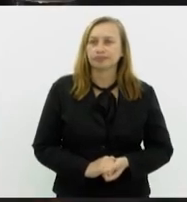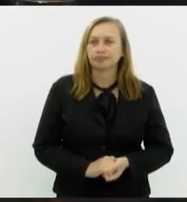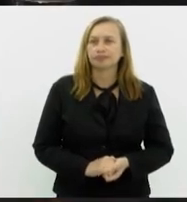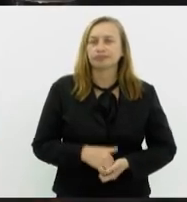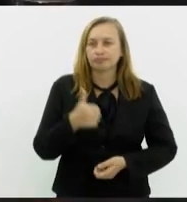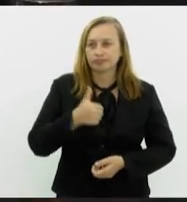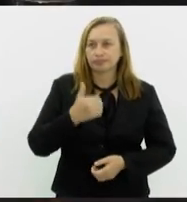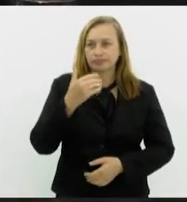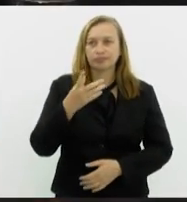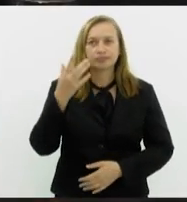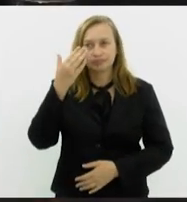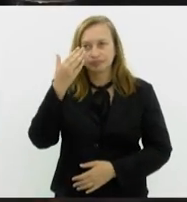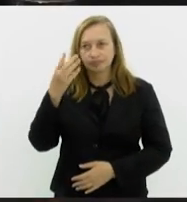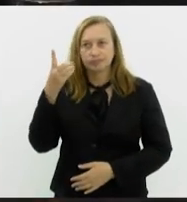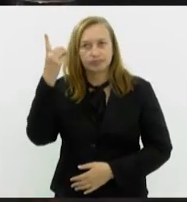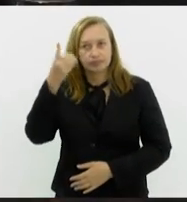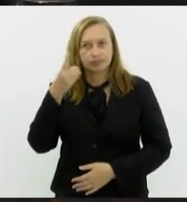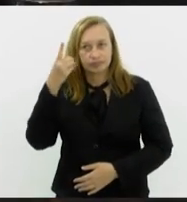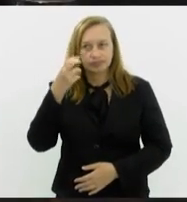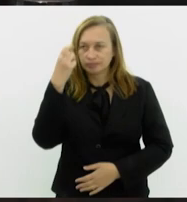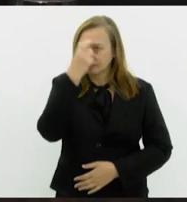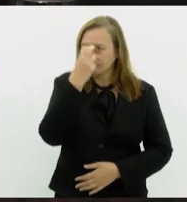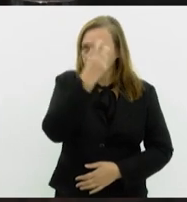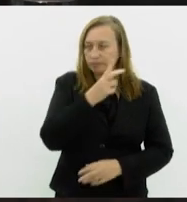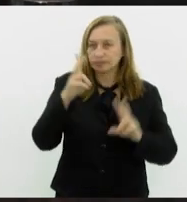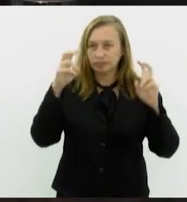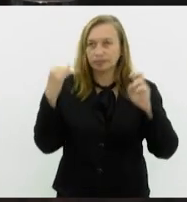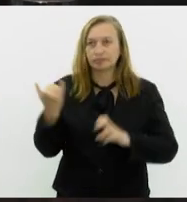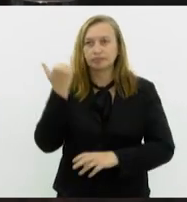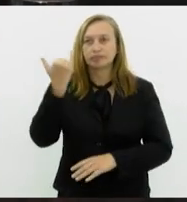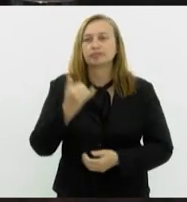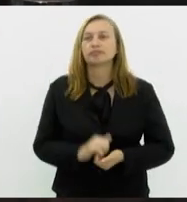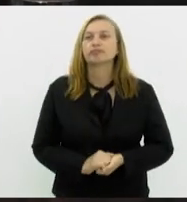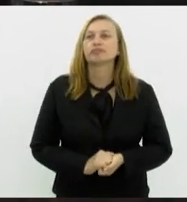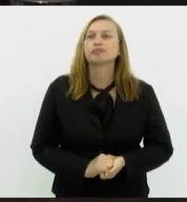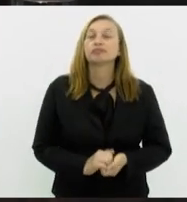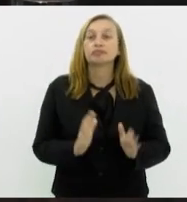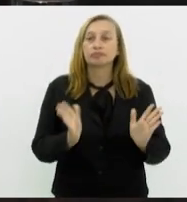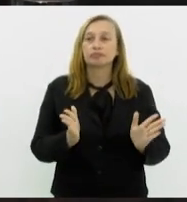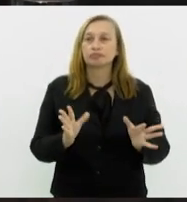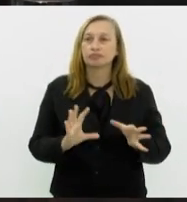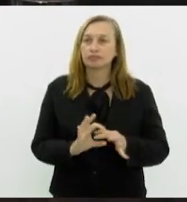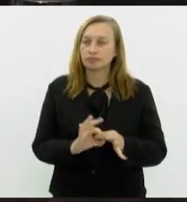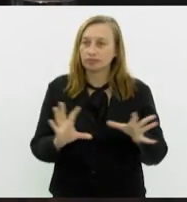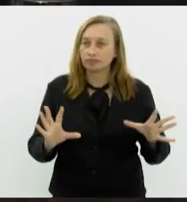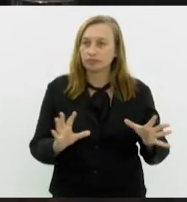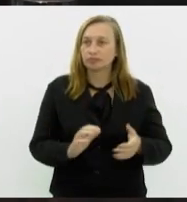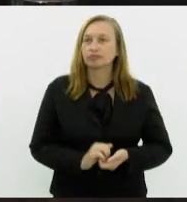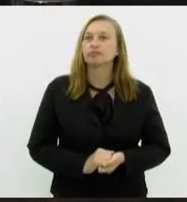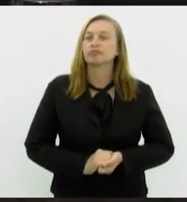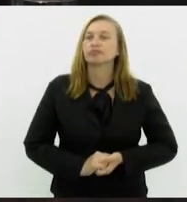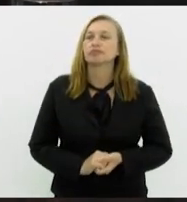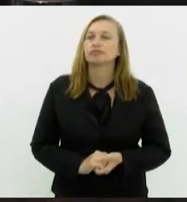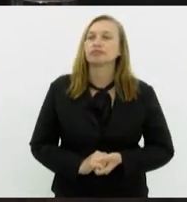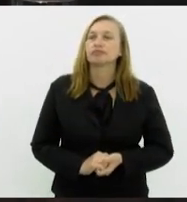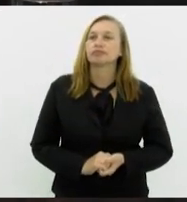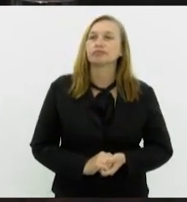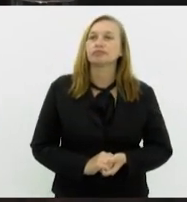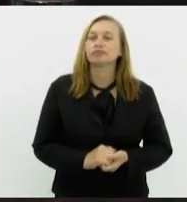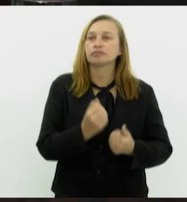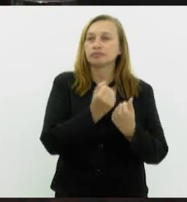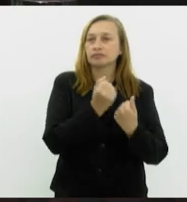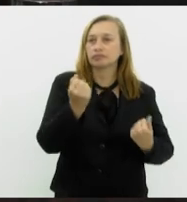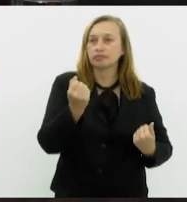Obrigada, deputada Verônica. Informações importantes. Vou abrir aqui para o nosso